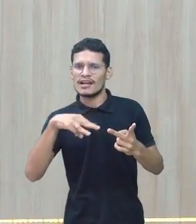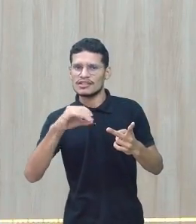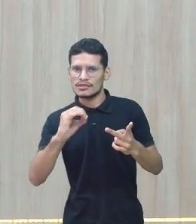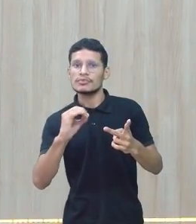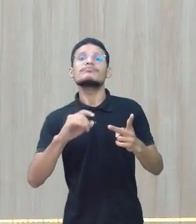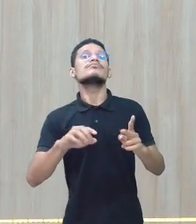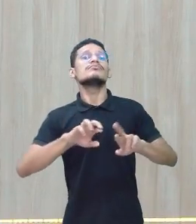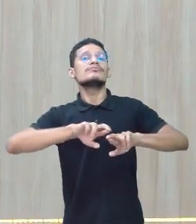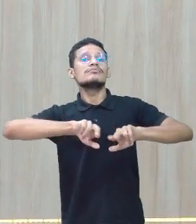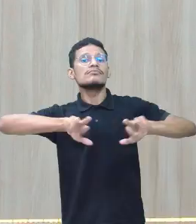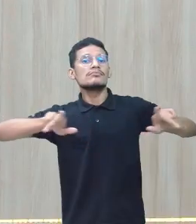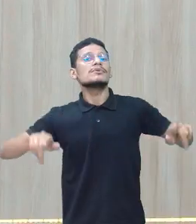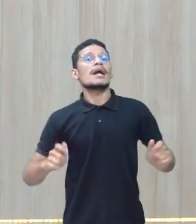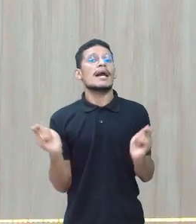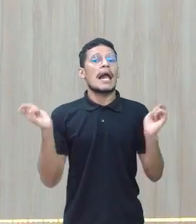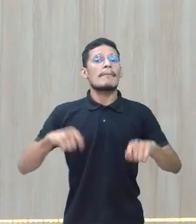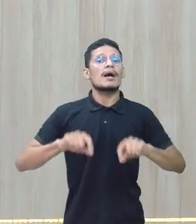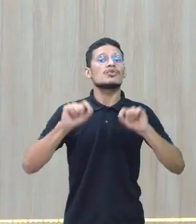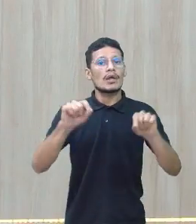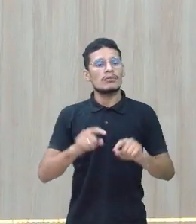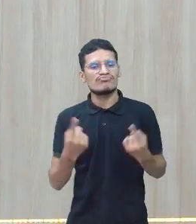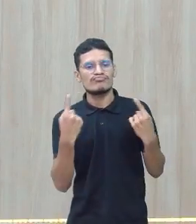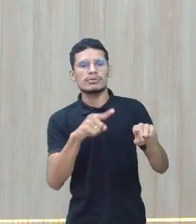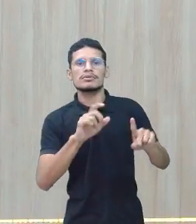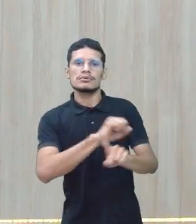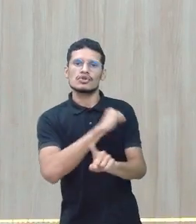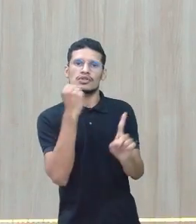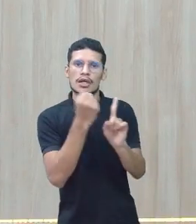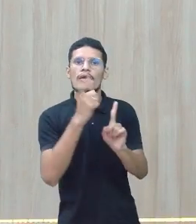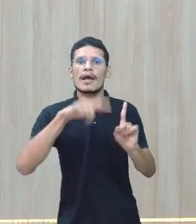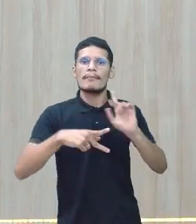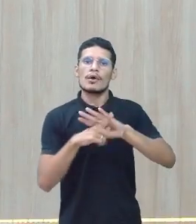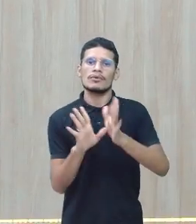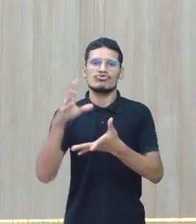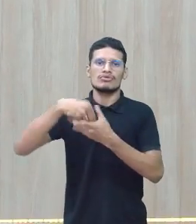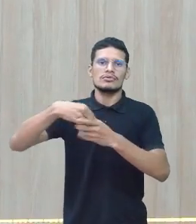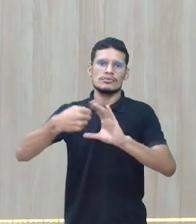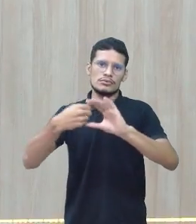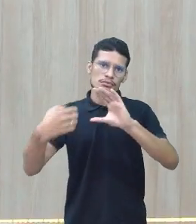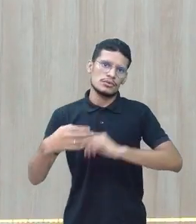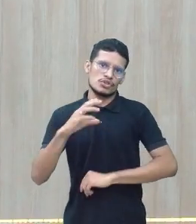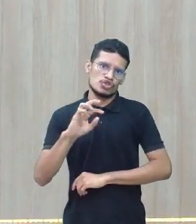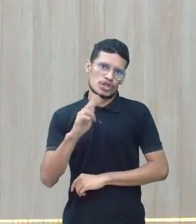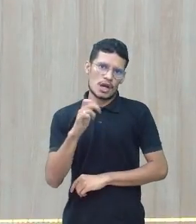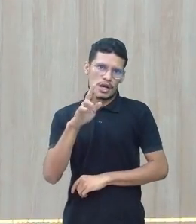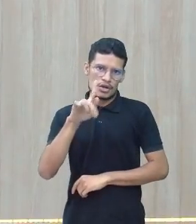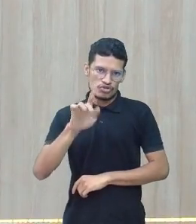do social. Então, isso tudo são características da charge, tá certo?